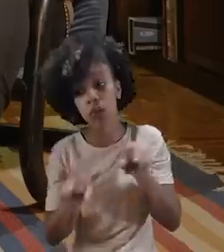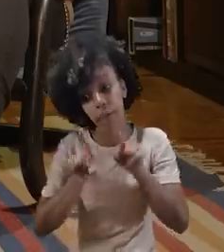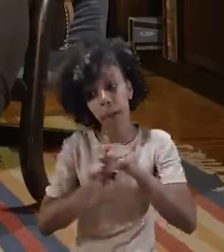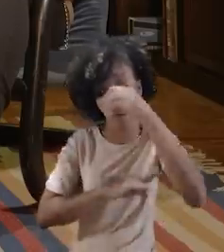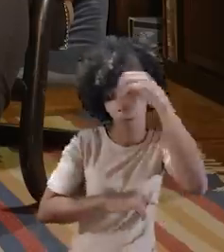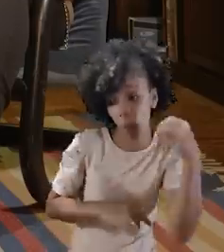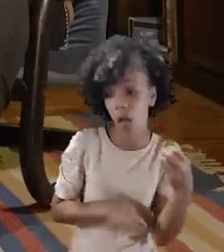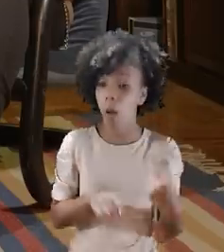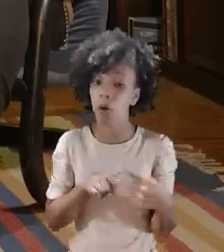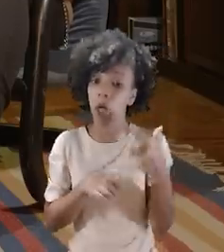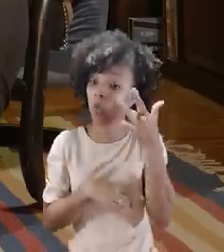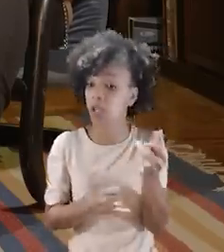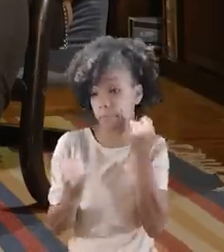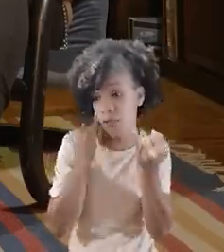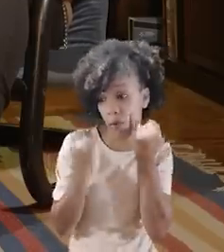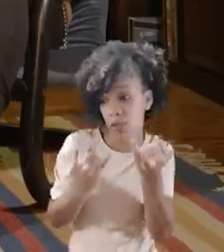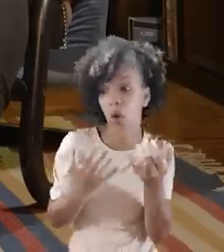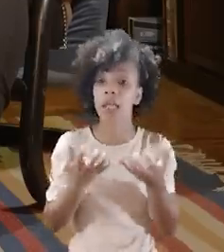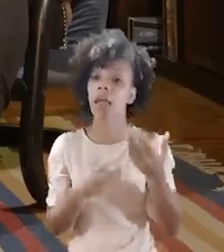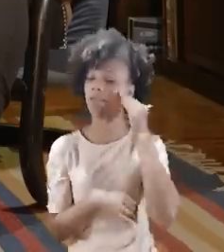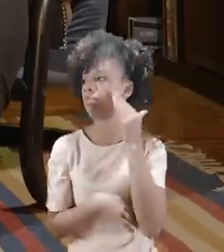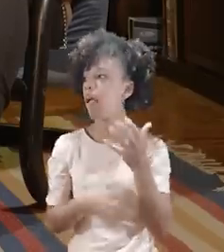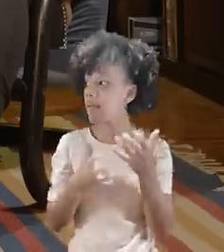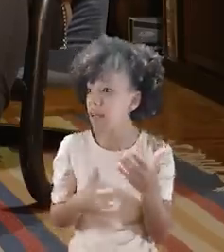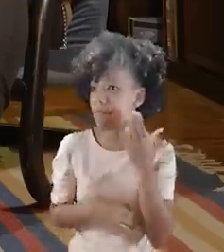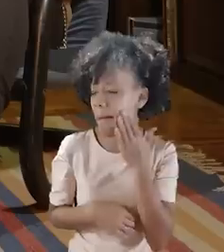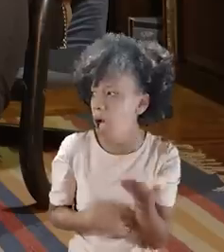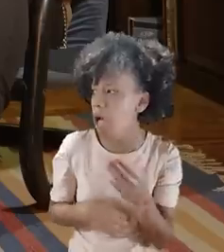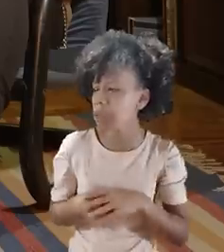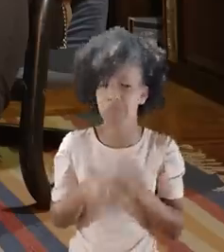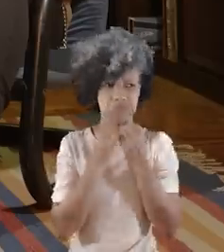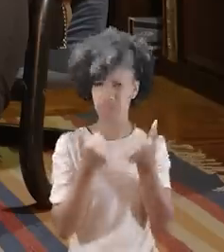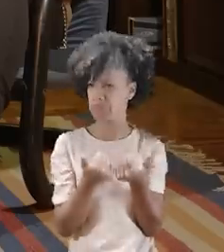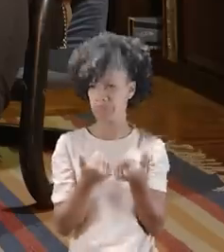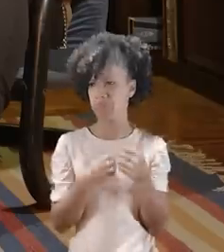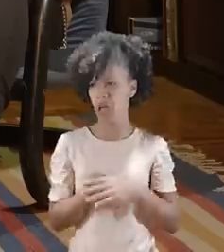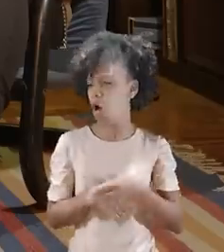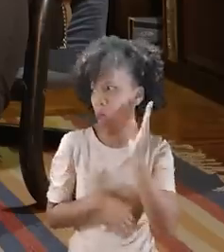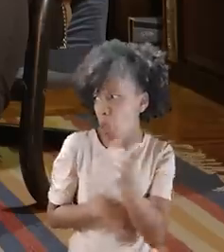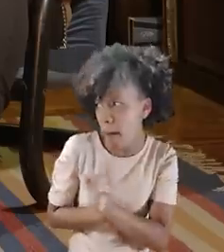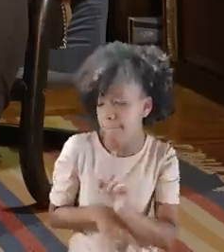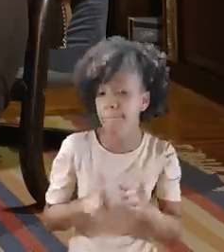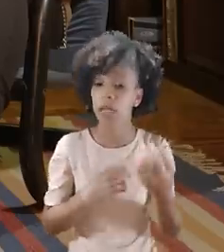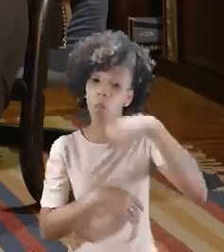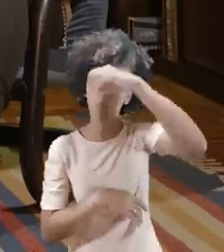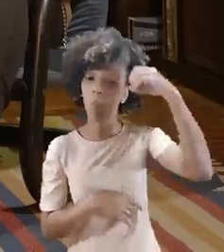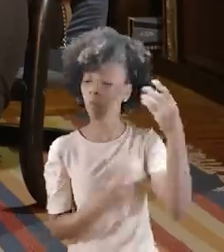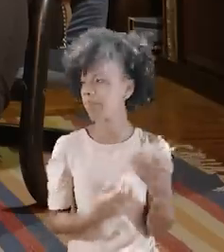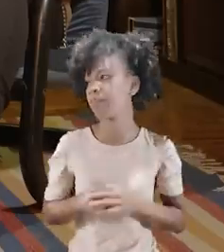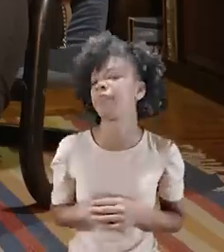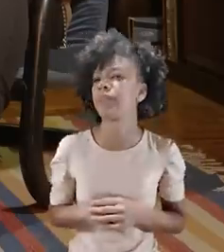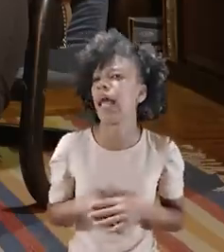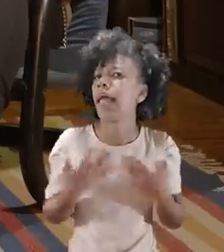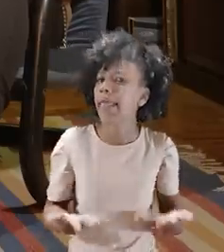ignorante porque ele não sabe informação e quem tem mais saber quer saber está tudo bem Não é burro e ignorante ignora um